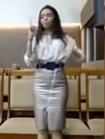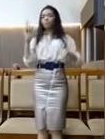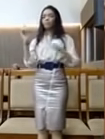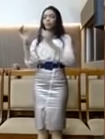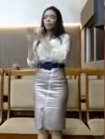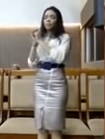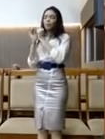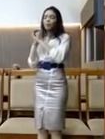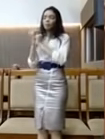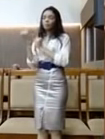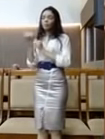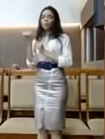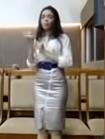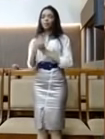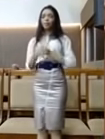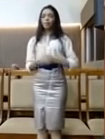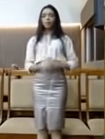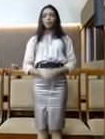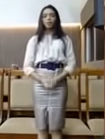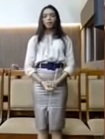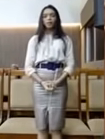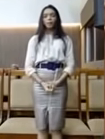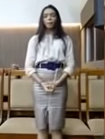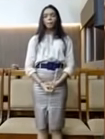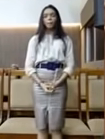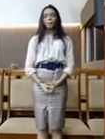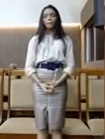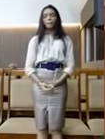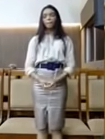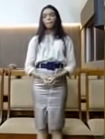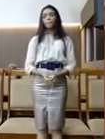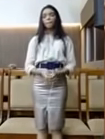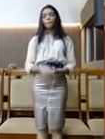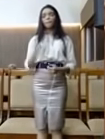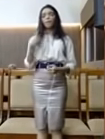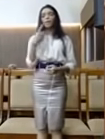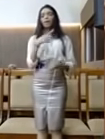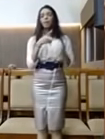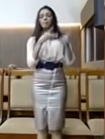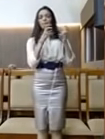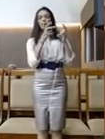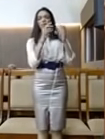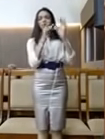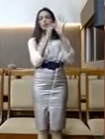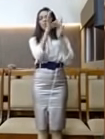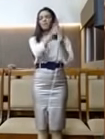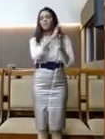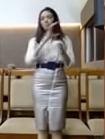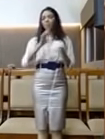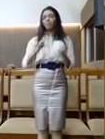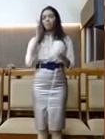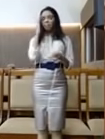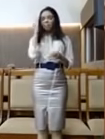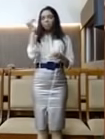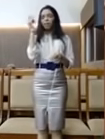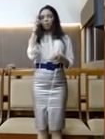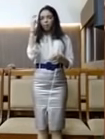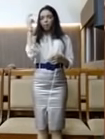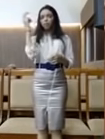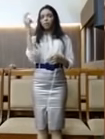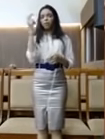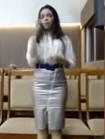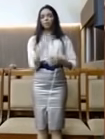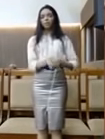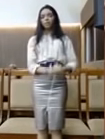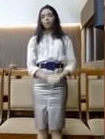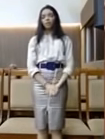a multidão Vai vendo a cada dia que Deus é contigo é por isso que ela espera Timóteo 4 16 Paulo disso tem cuidado de